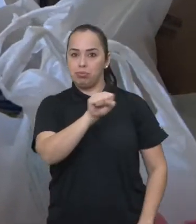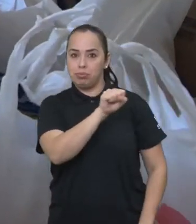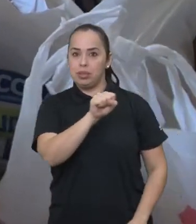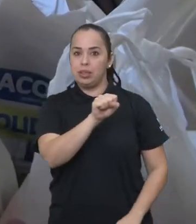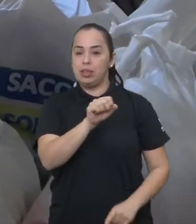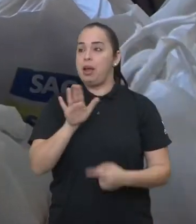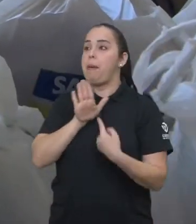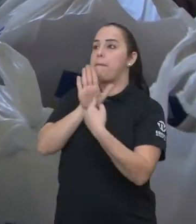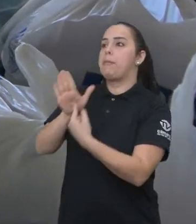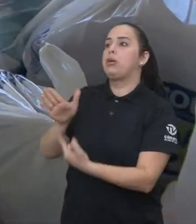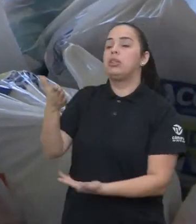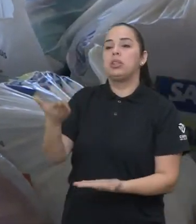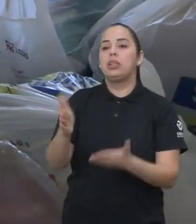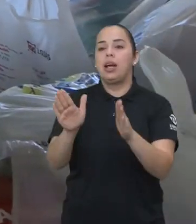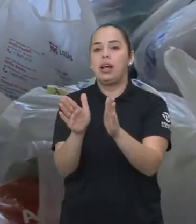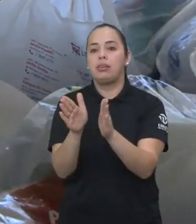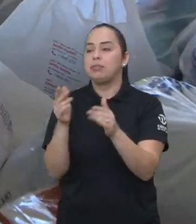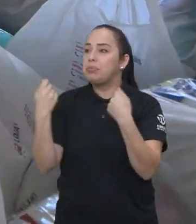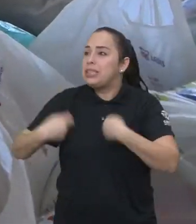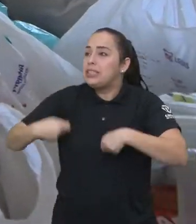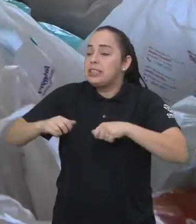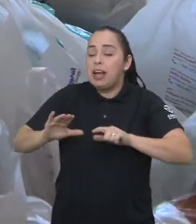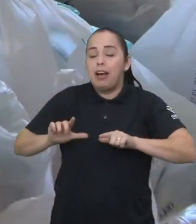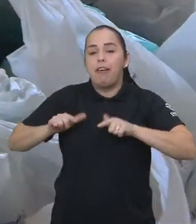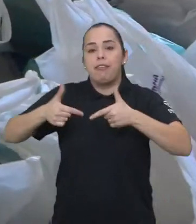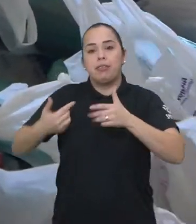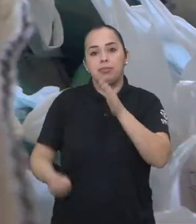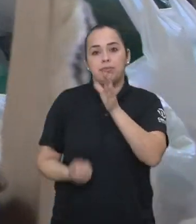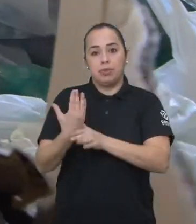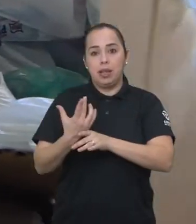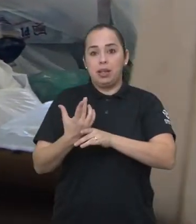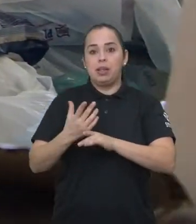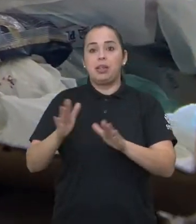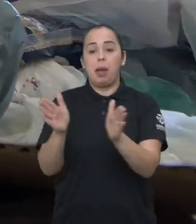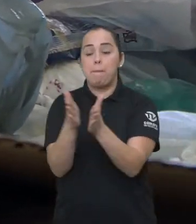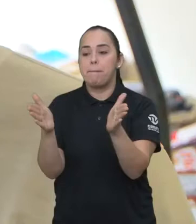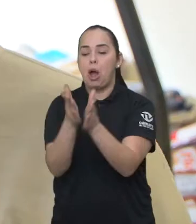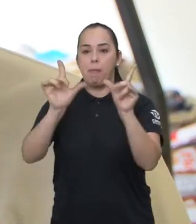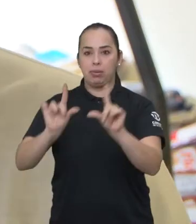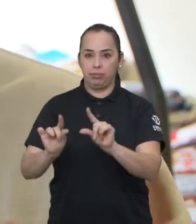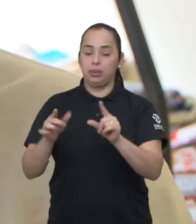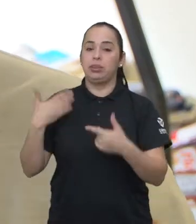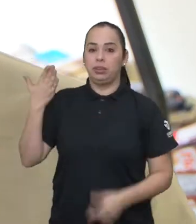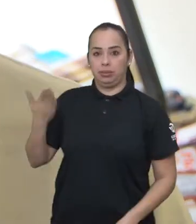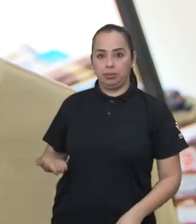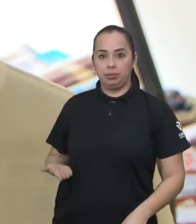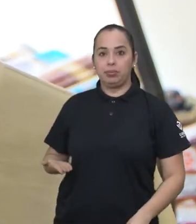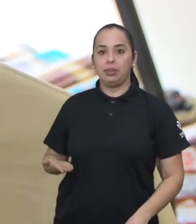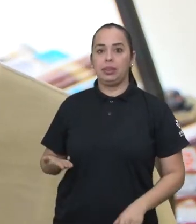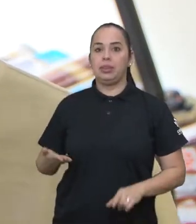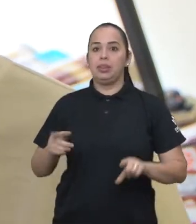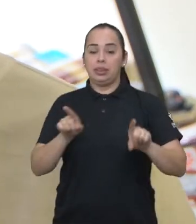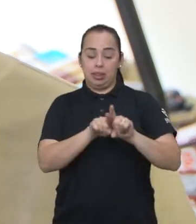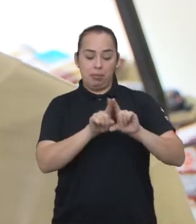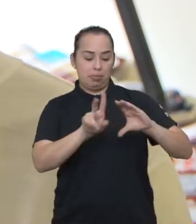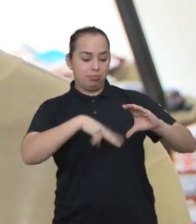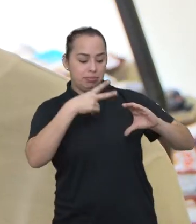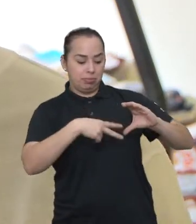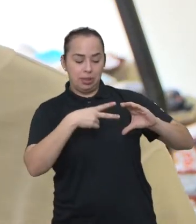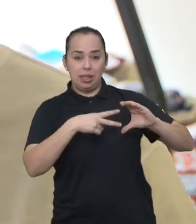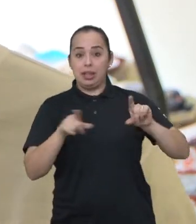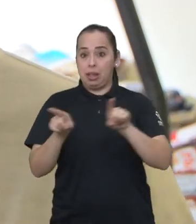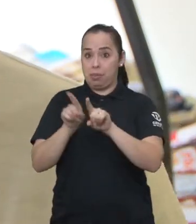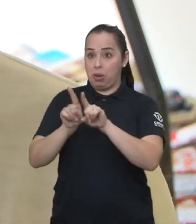indicadores para o poder público da necessidade de mobilizar ações para reduzir a pobreza segundo o vereador a câmara